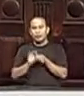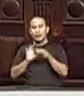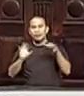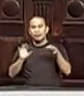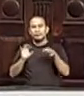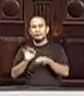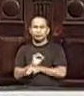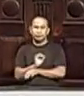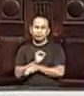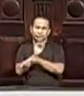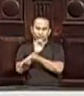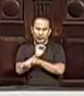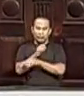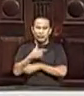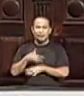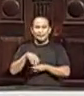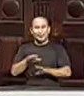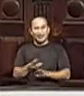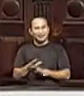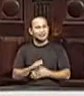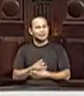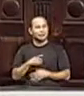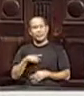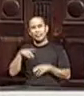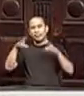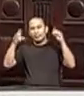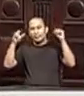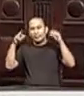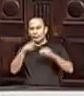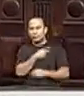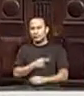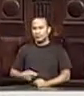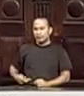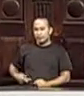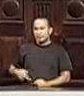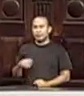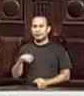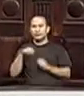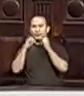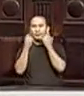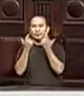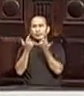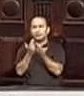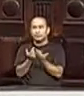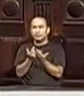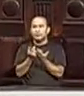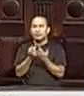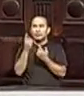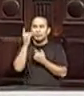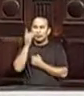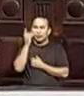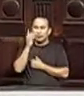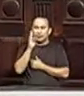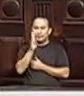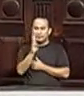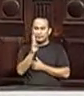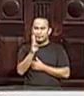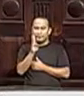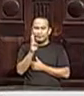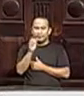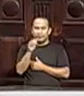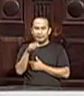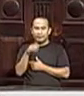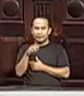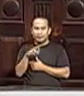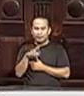nosso Estado. Nós até vamos levar esse tema ao presidente interino da Assembleia Legislativa, deputado Wagner Montes, para